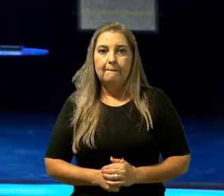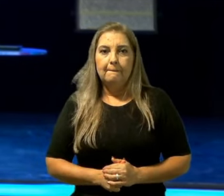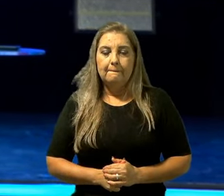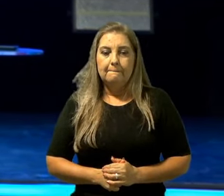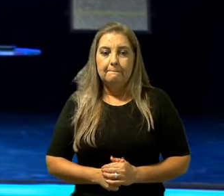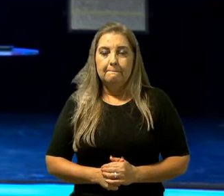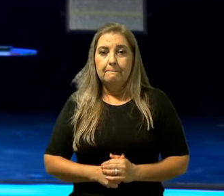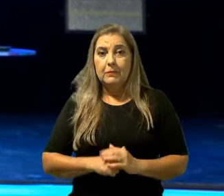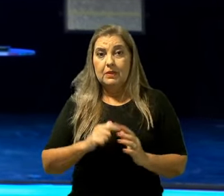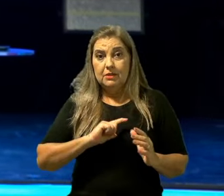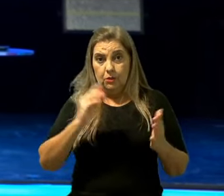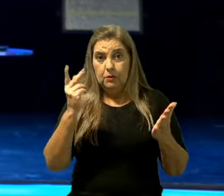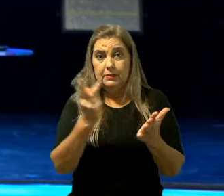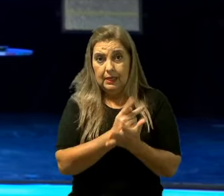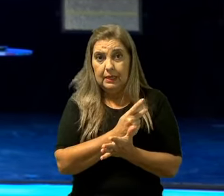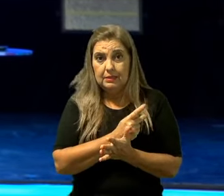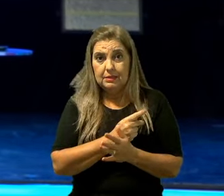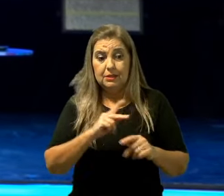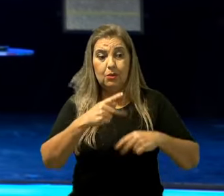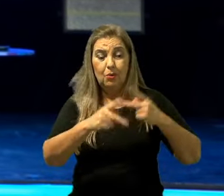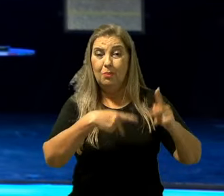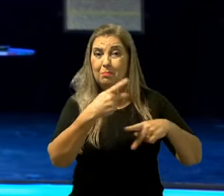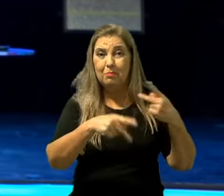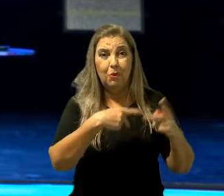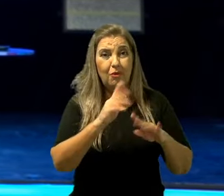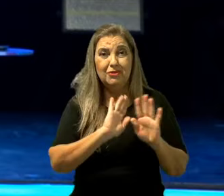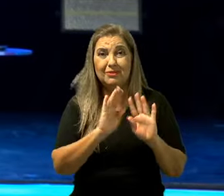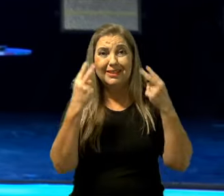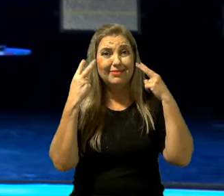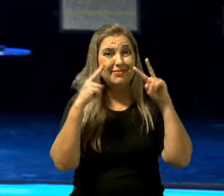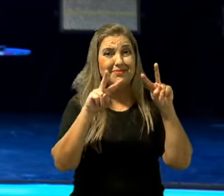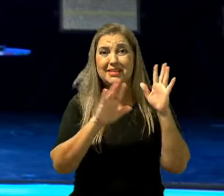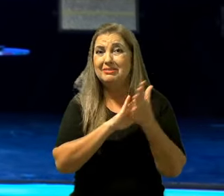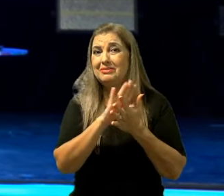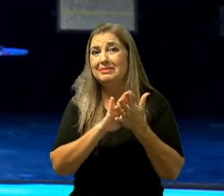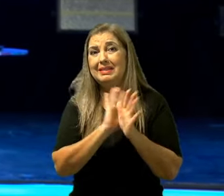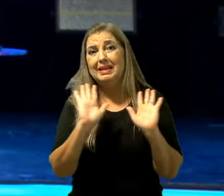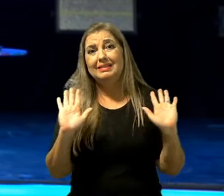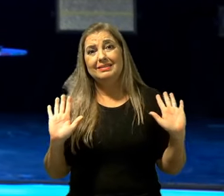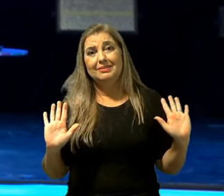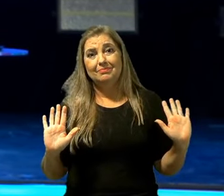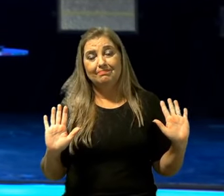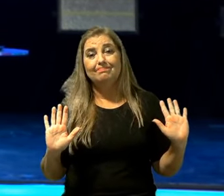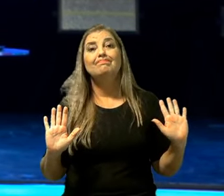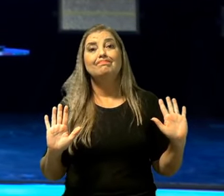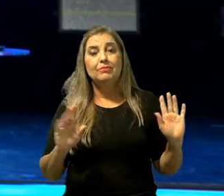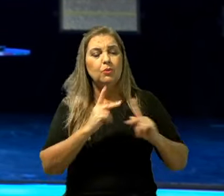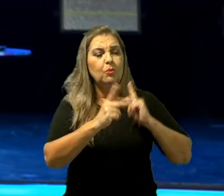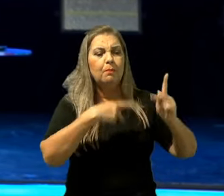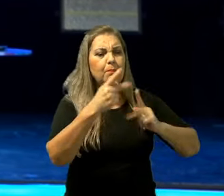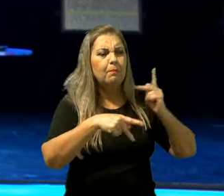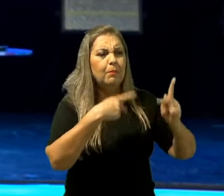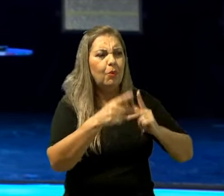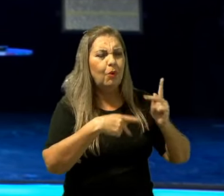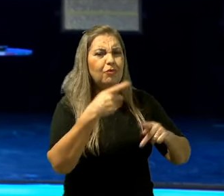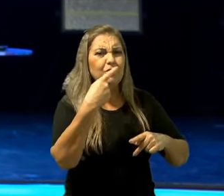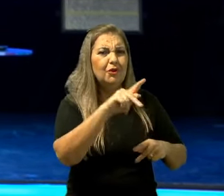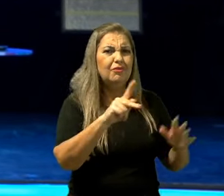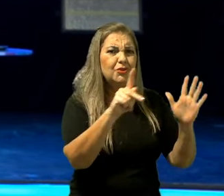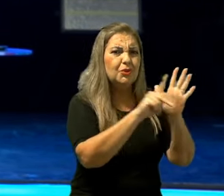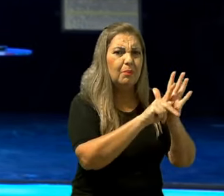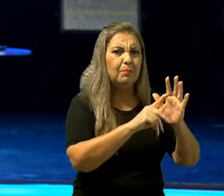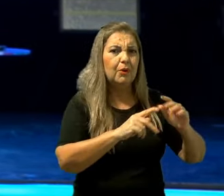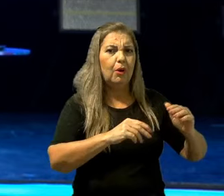Só que aí o que acontece? O povo não estava vendo o seu crescimento. O povo não via o seu próprio